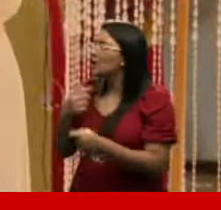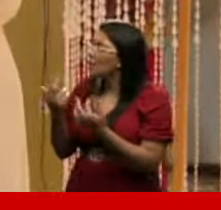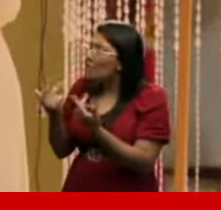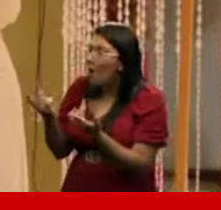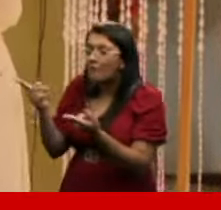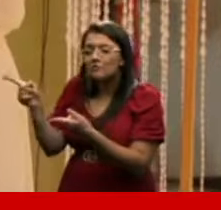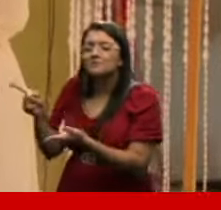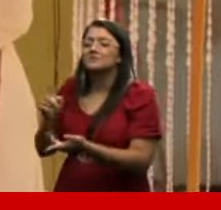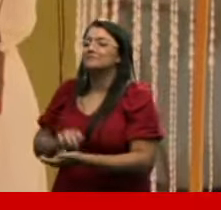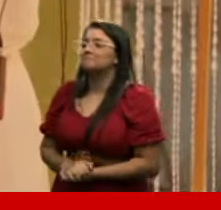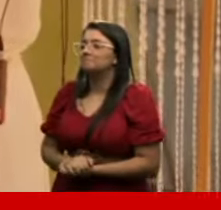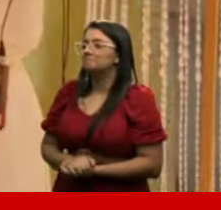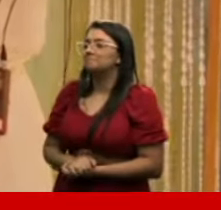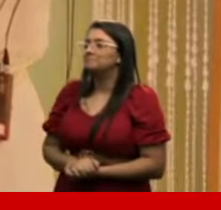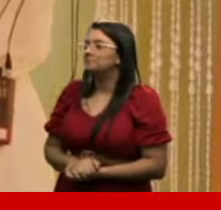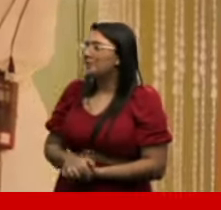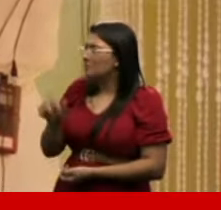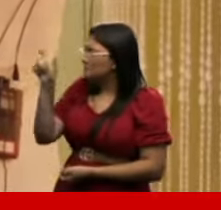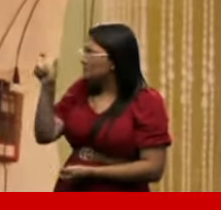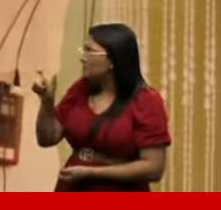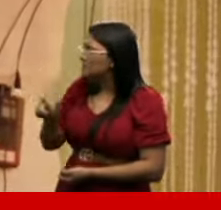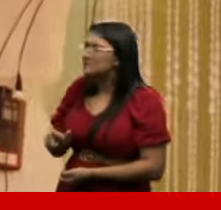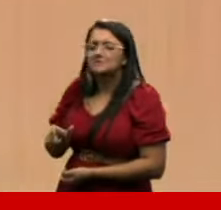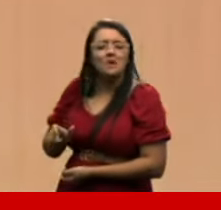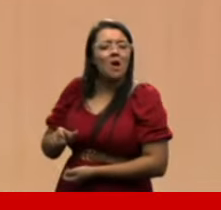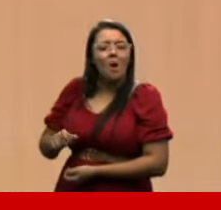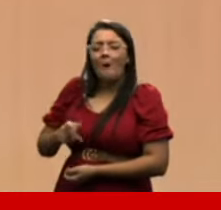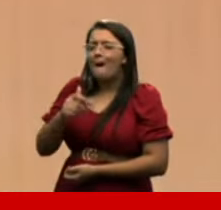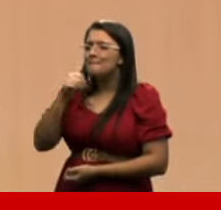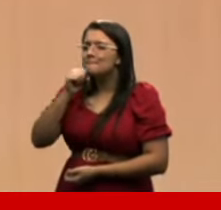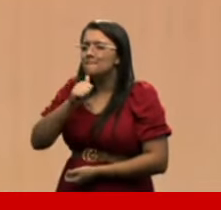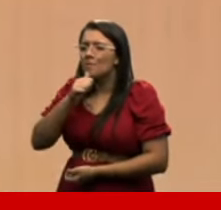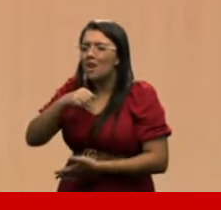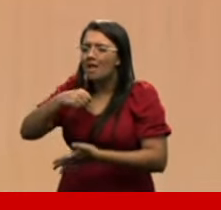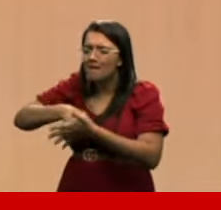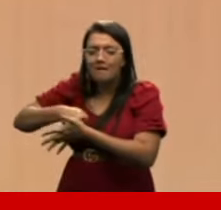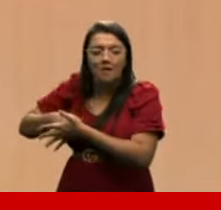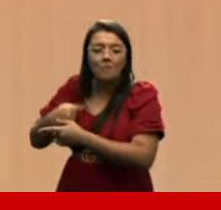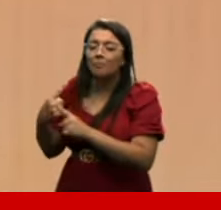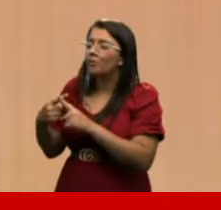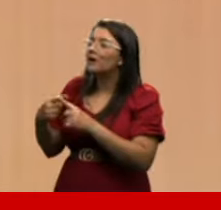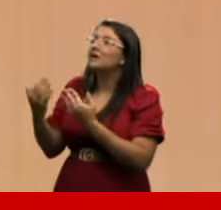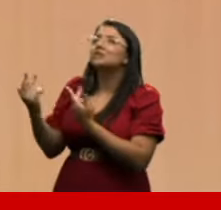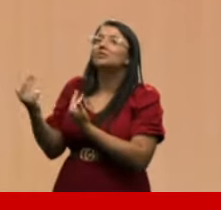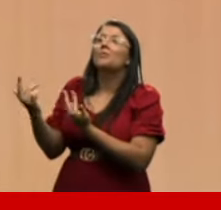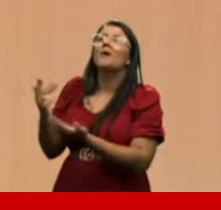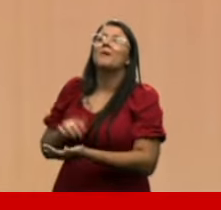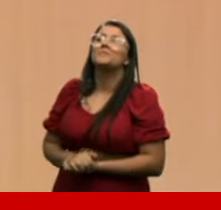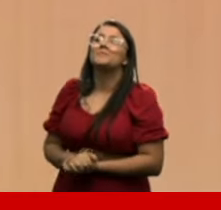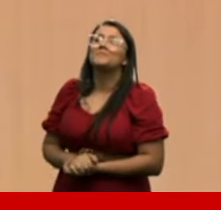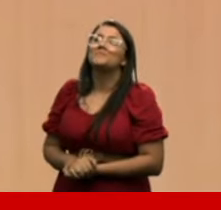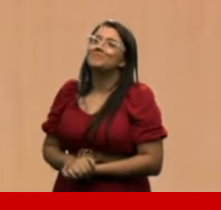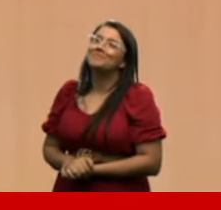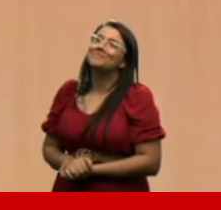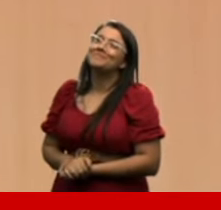fazendo exatamente. Você é uma mulher guerreira. E eu me vejo guerreira por causa de você. Amém.